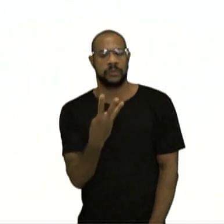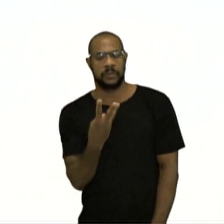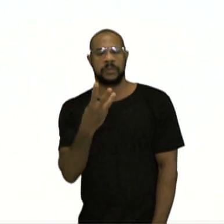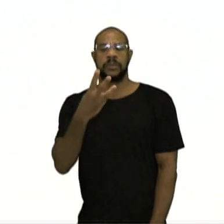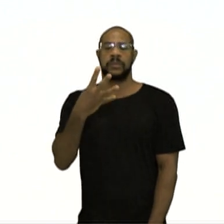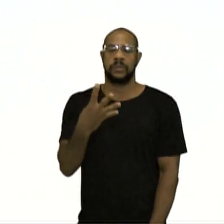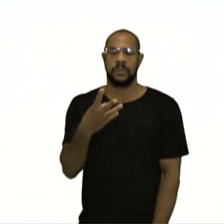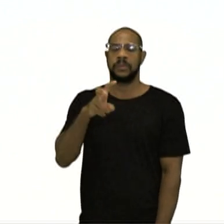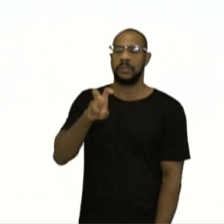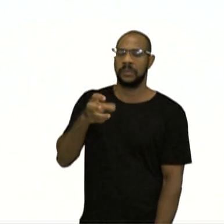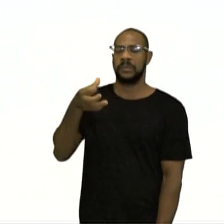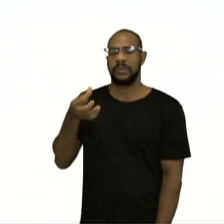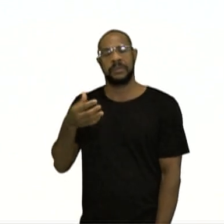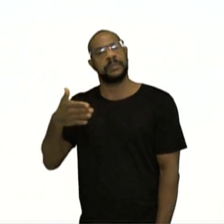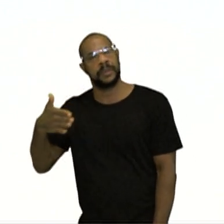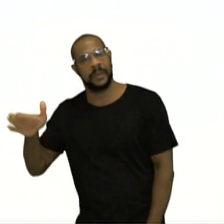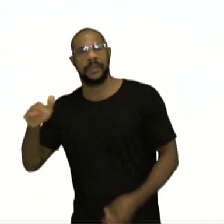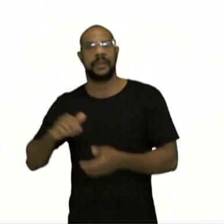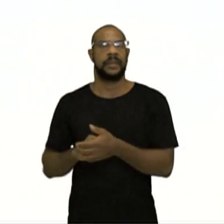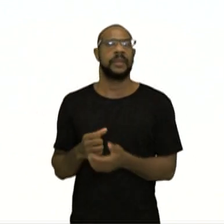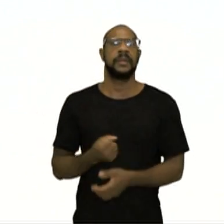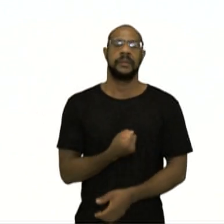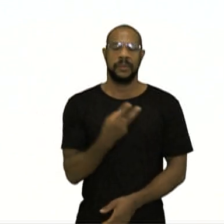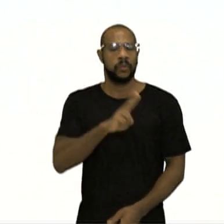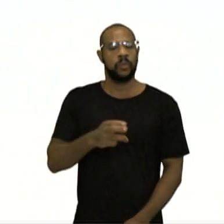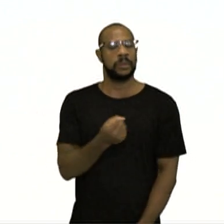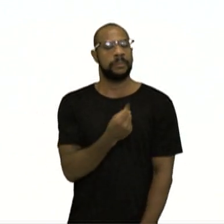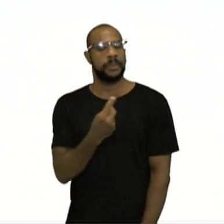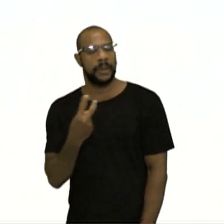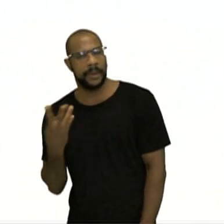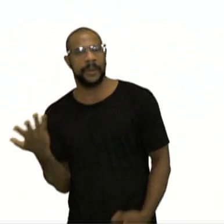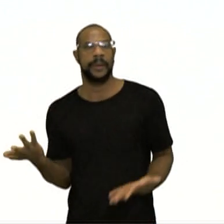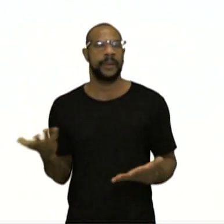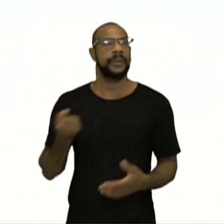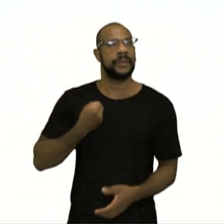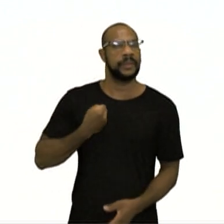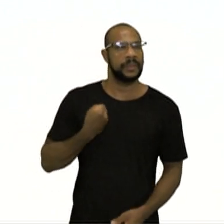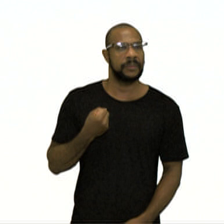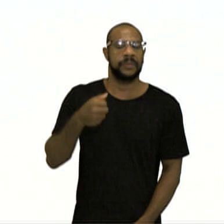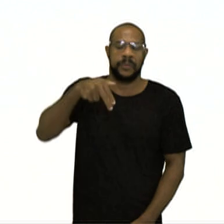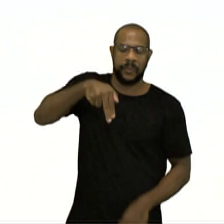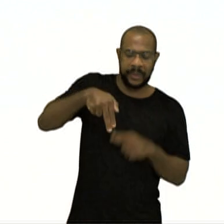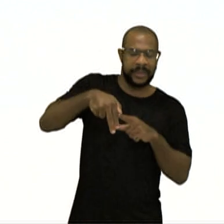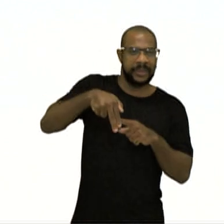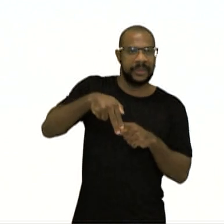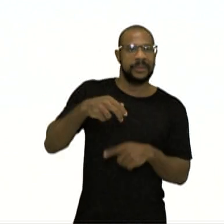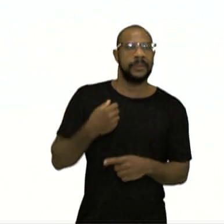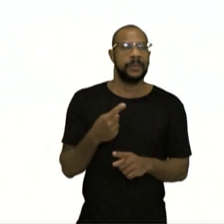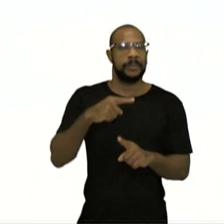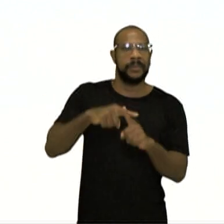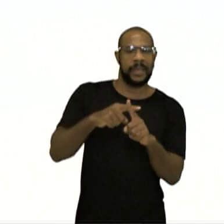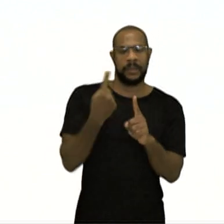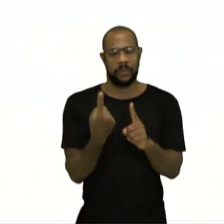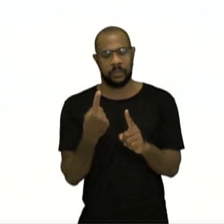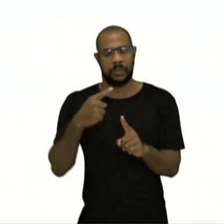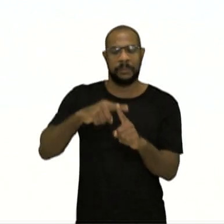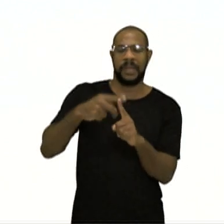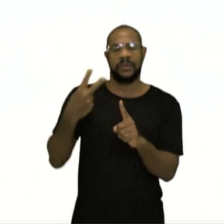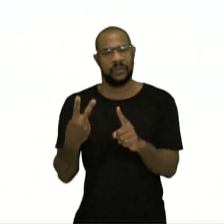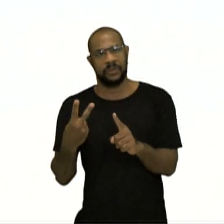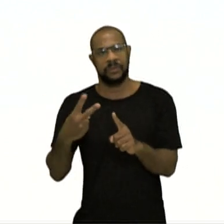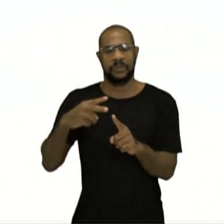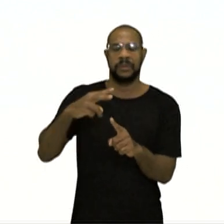3, 4, 5 números que a gente usa para contar. Então, quando a gente tem o número inteiro, mais 1, mais 2, mais 3, também podemos usar eles